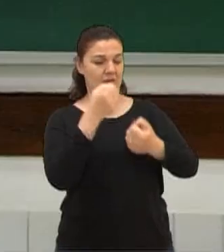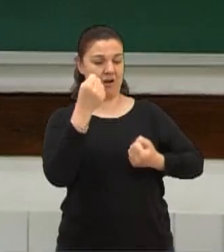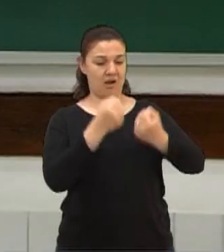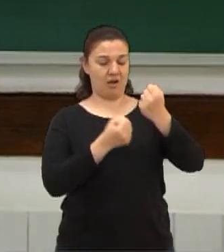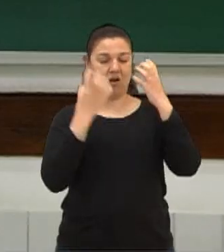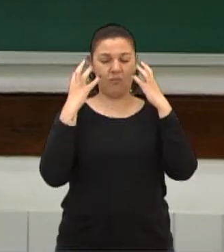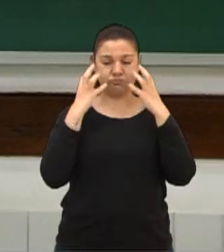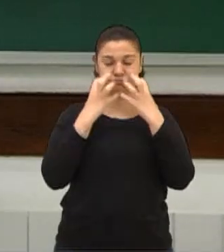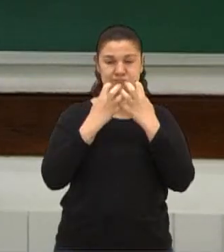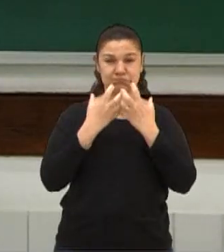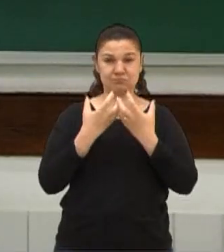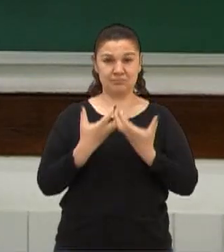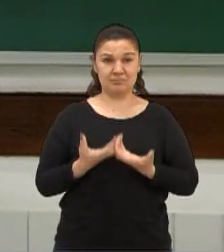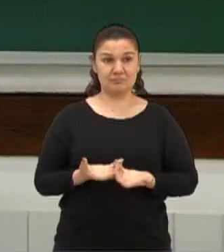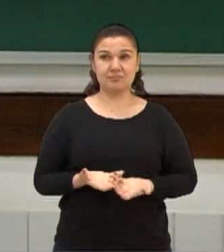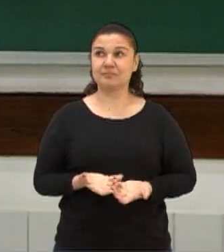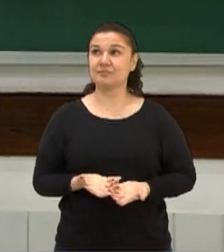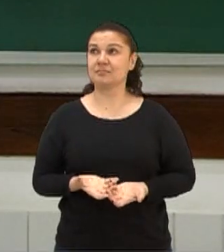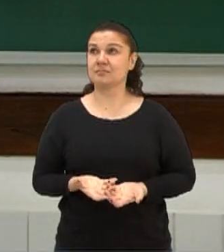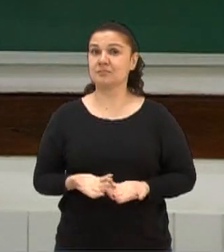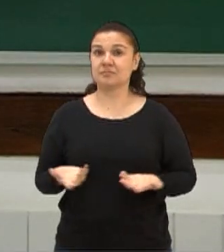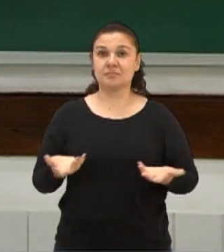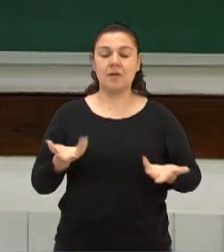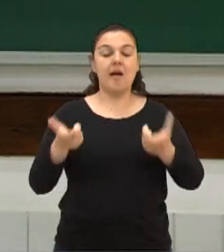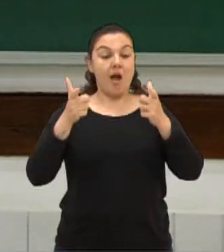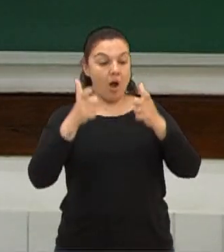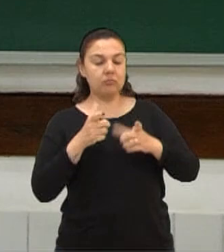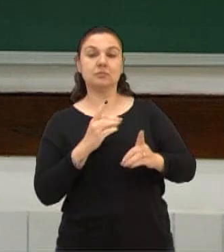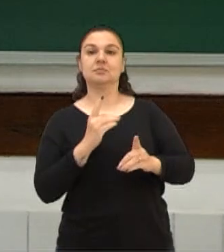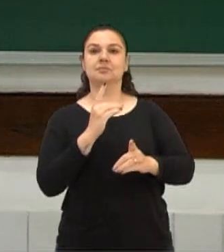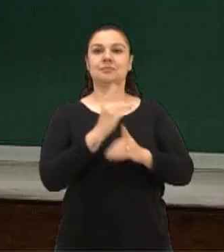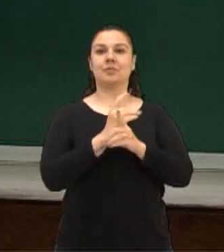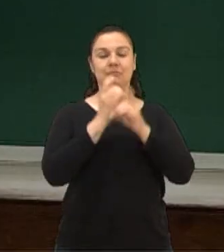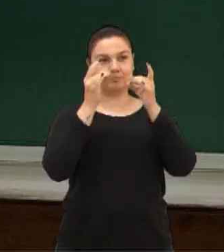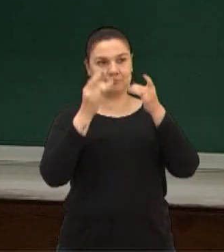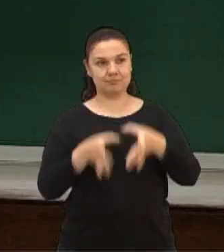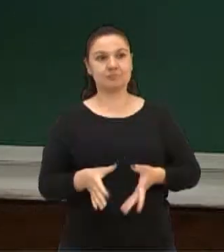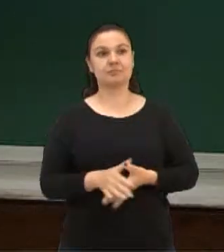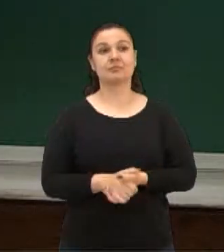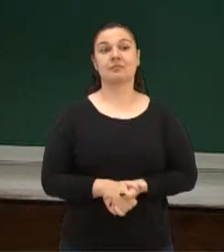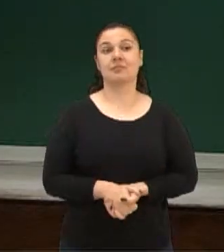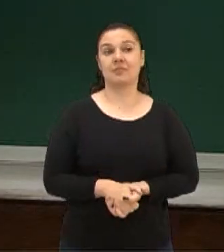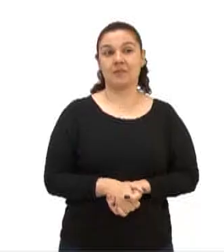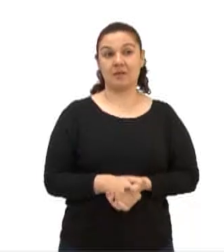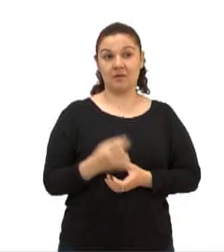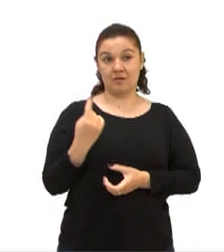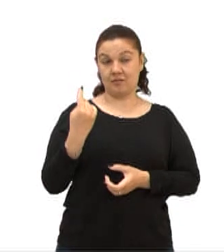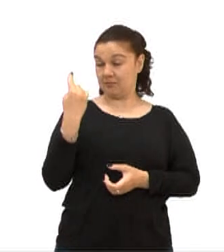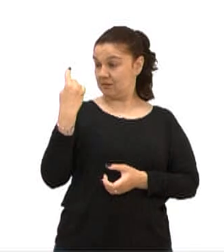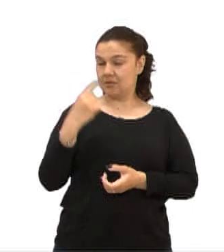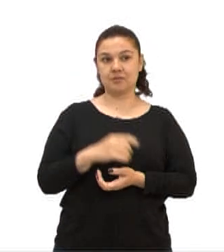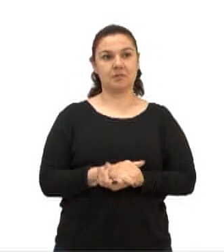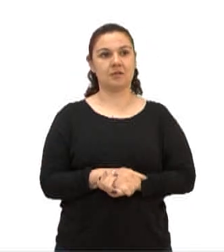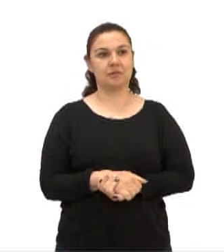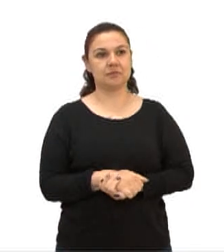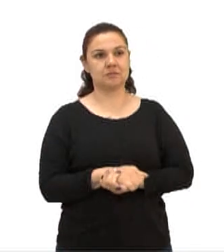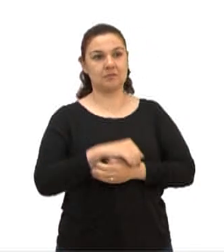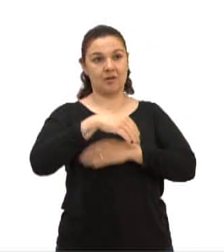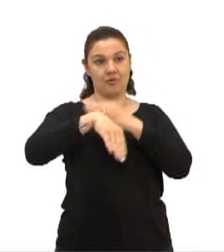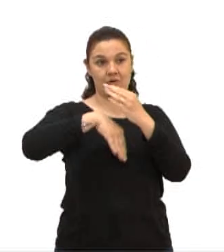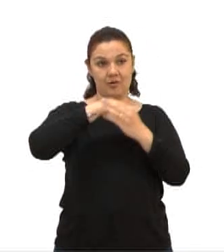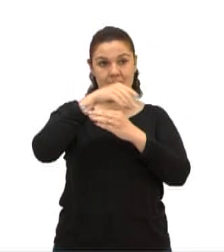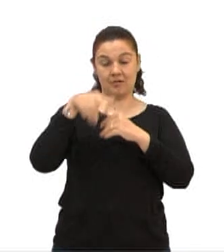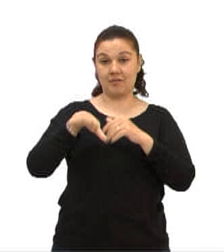hirsuta e branca. Onde eu tenho essa ideia ali de abandono? Tenho aqui, ó. E